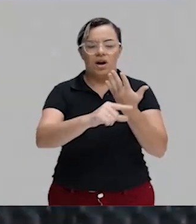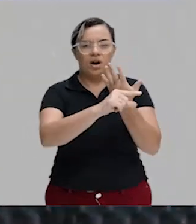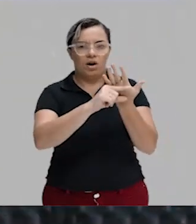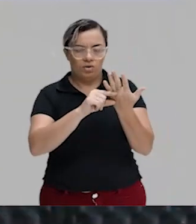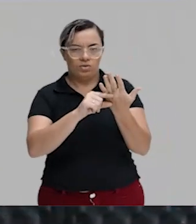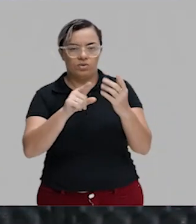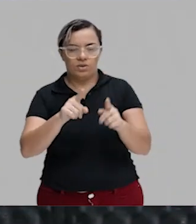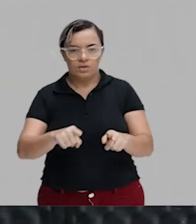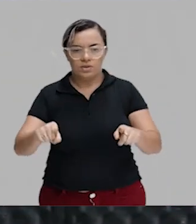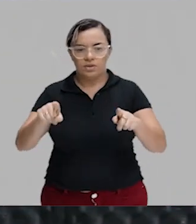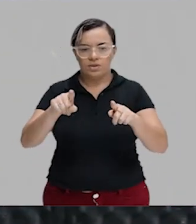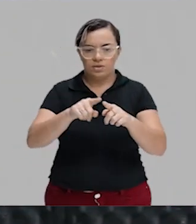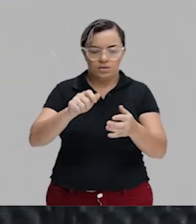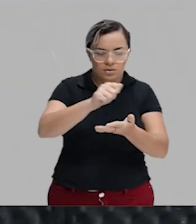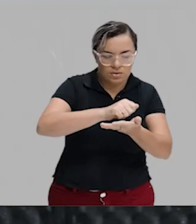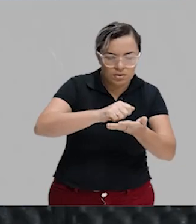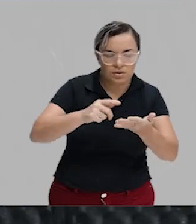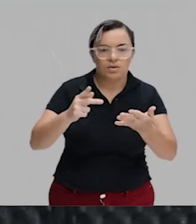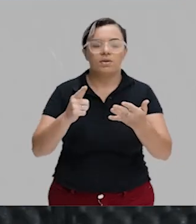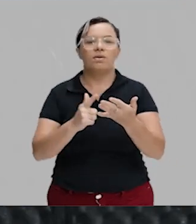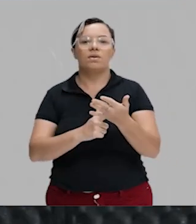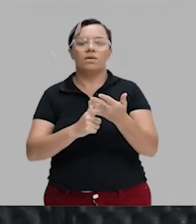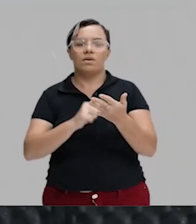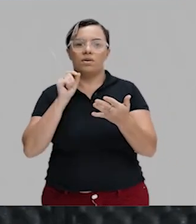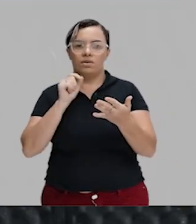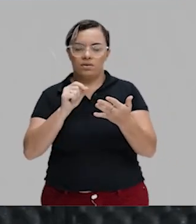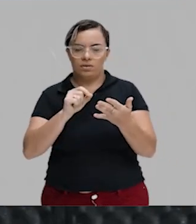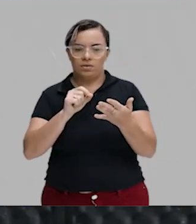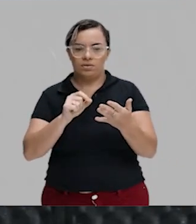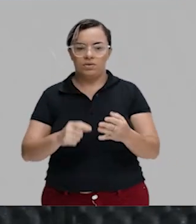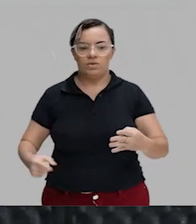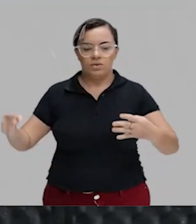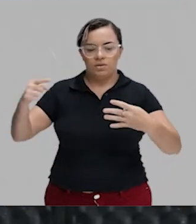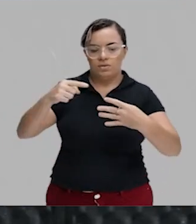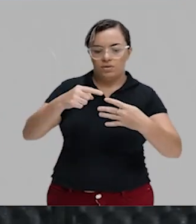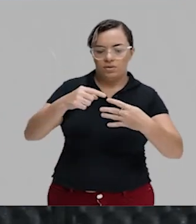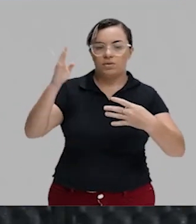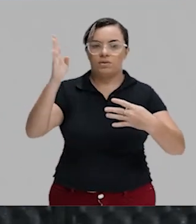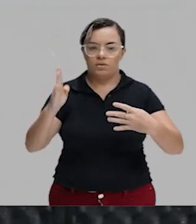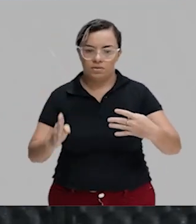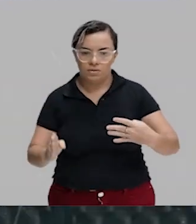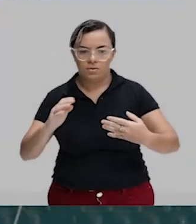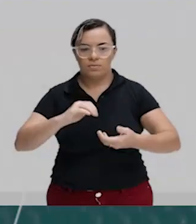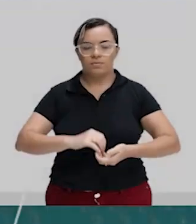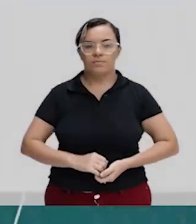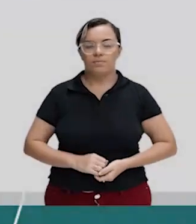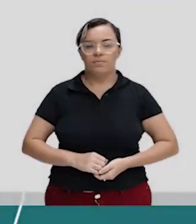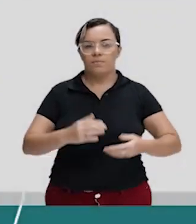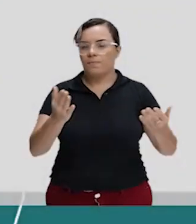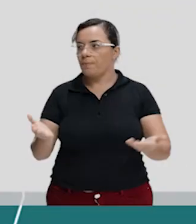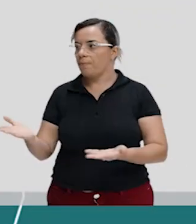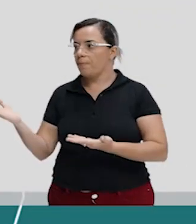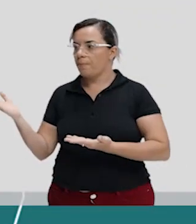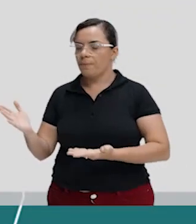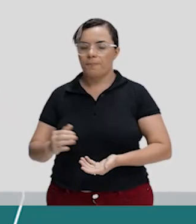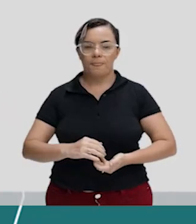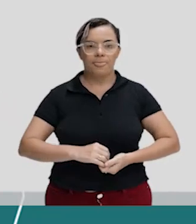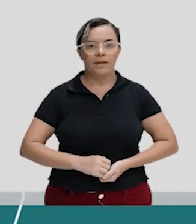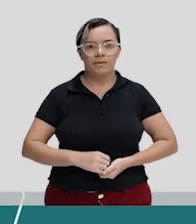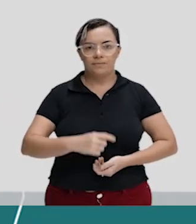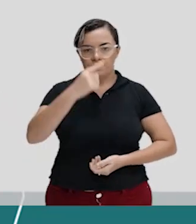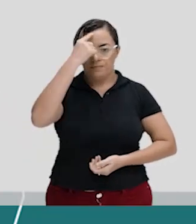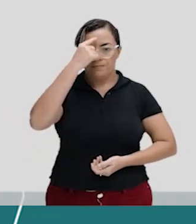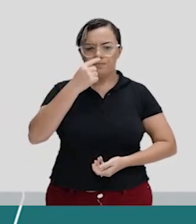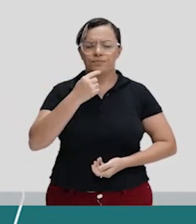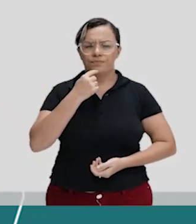de simbolistas brasileiros, tá bom? Olha só, eu trouxe aqui uma figura de um cordel.